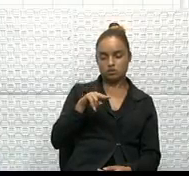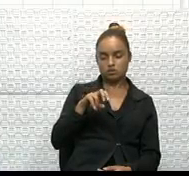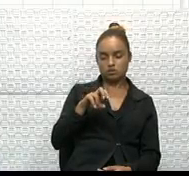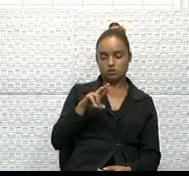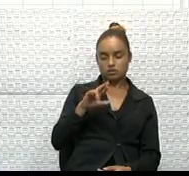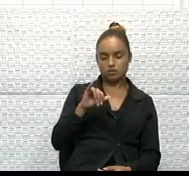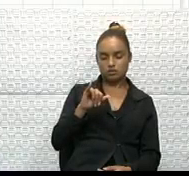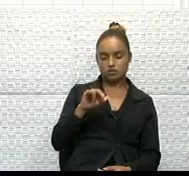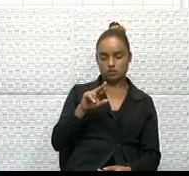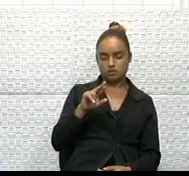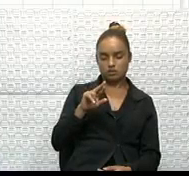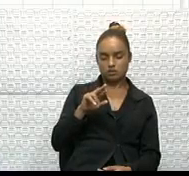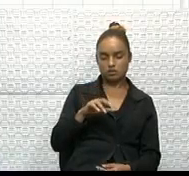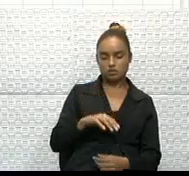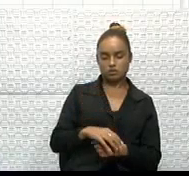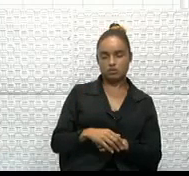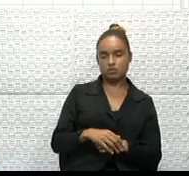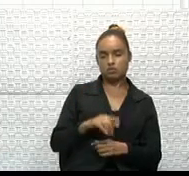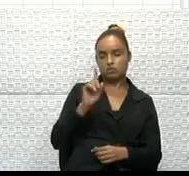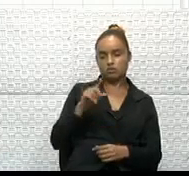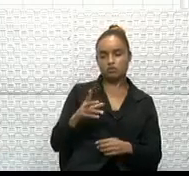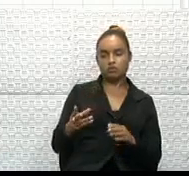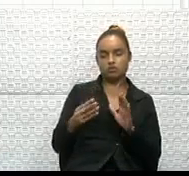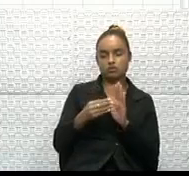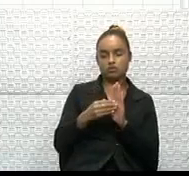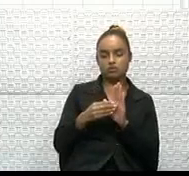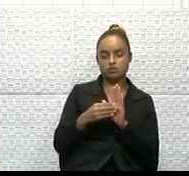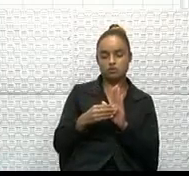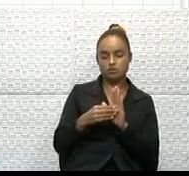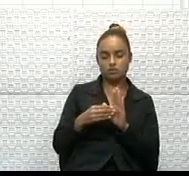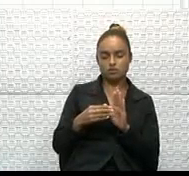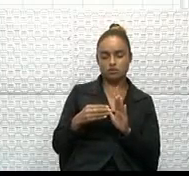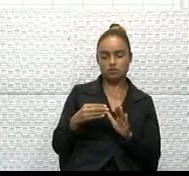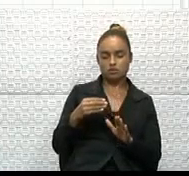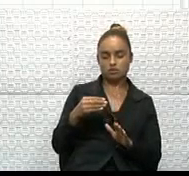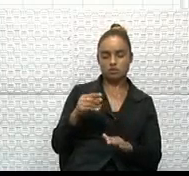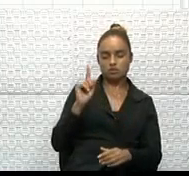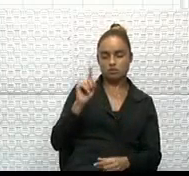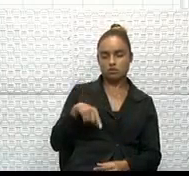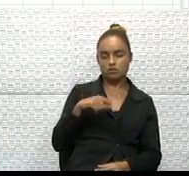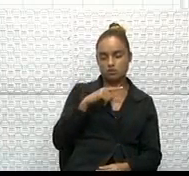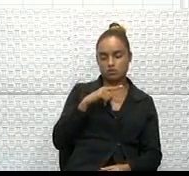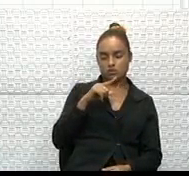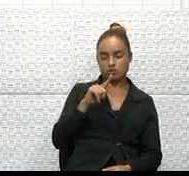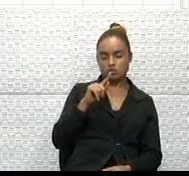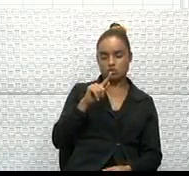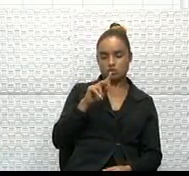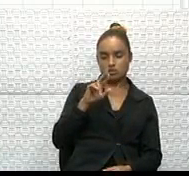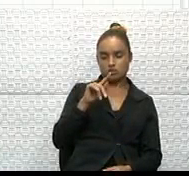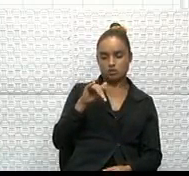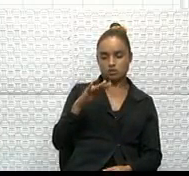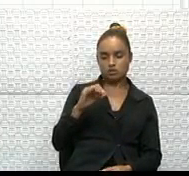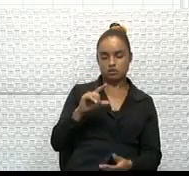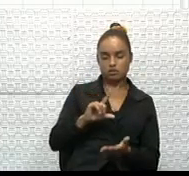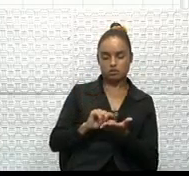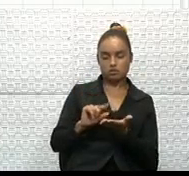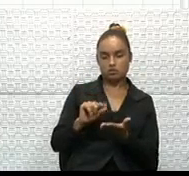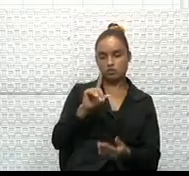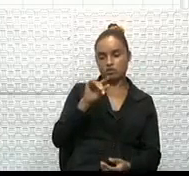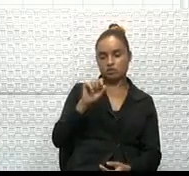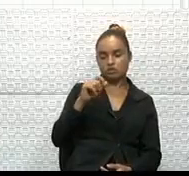na tabela de ferramentas, inserir, e inserimos o gráfico de dispersão. É o gráfico